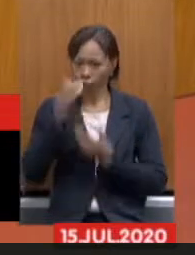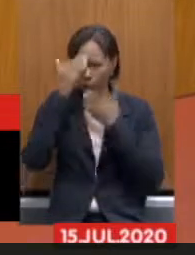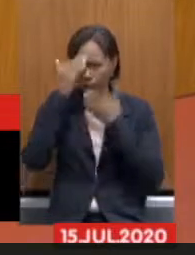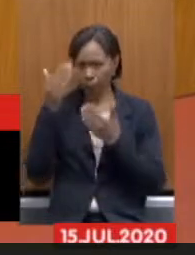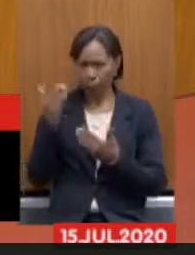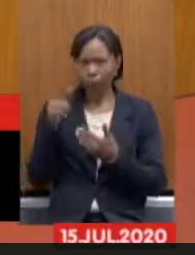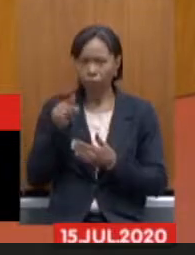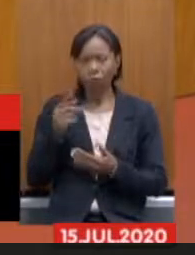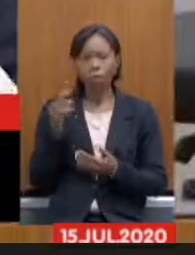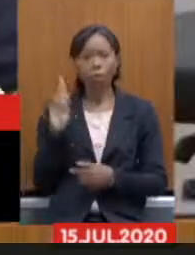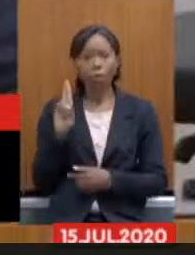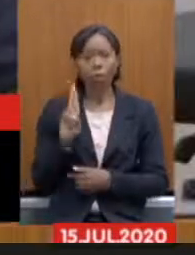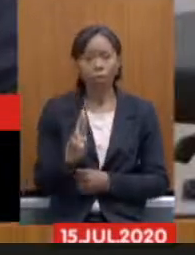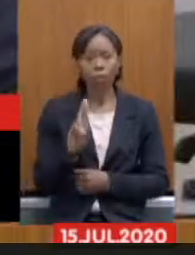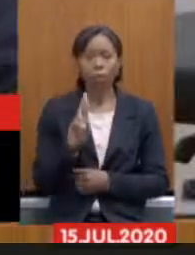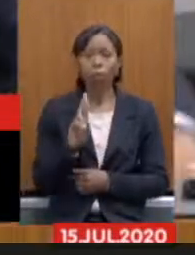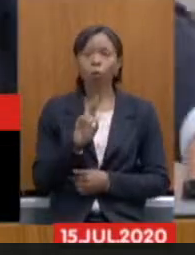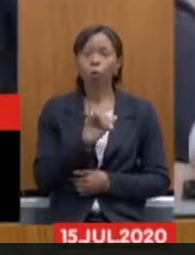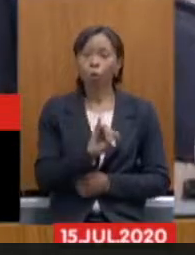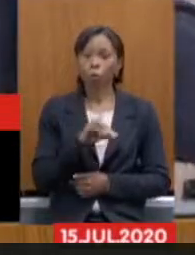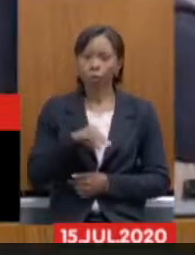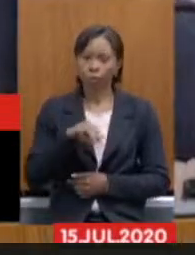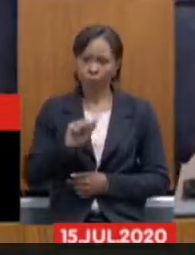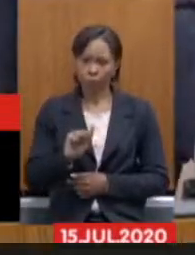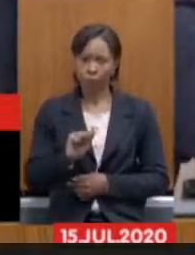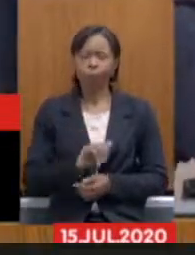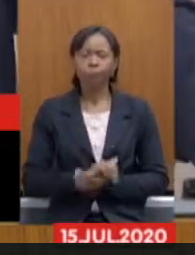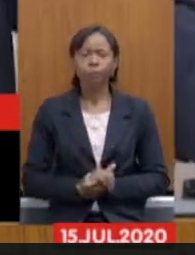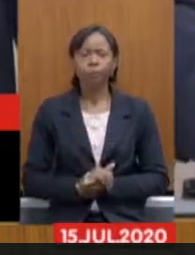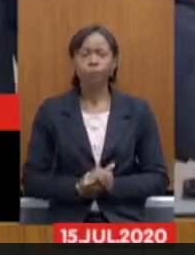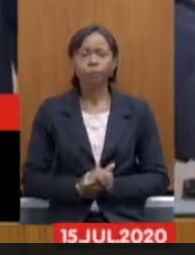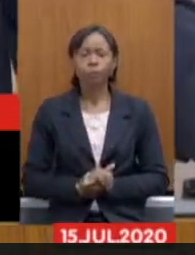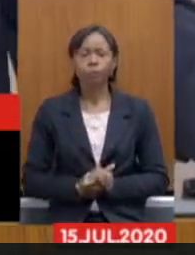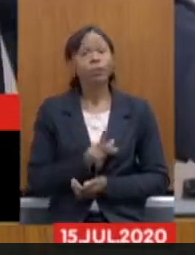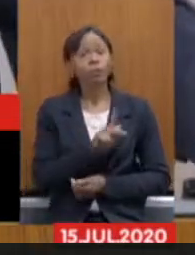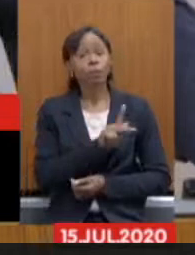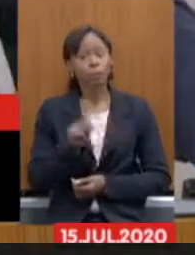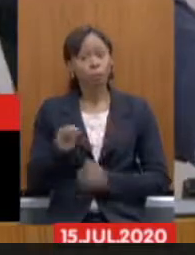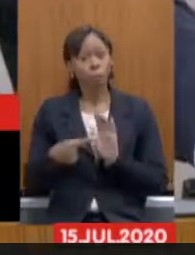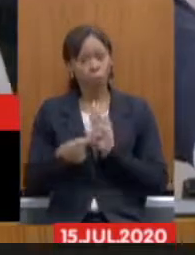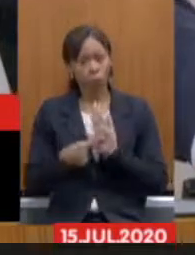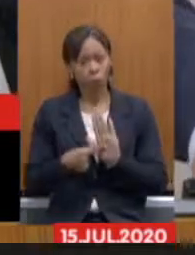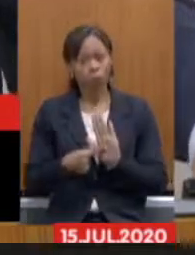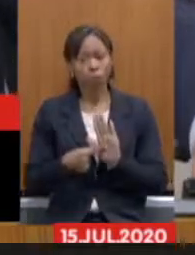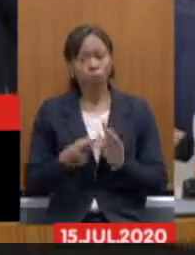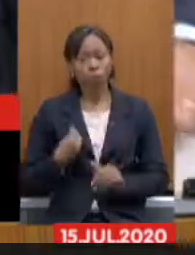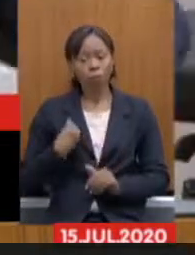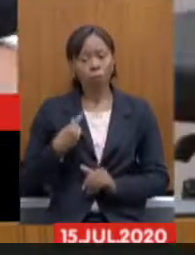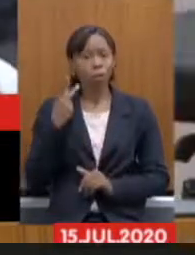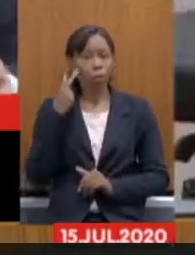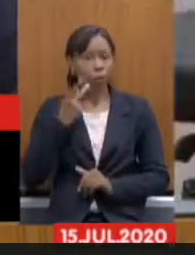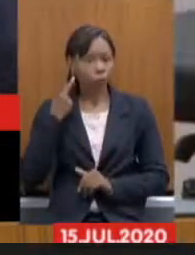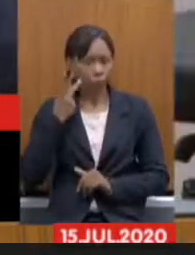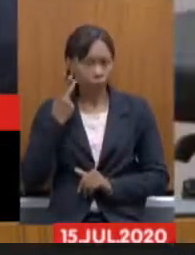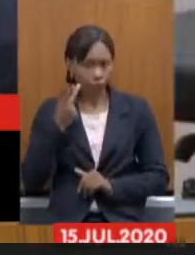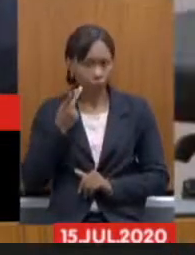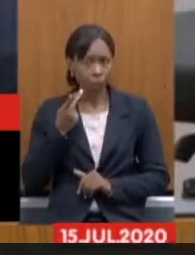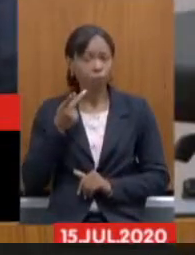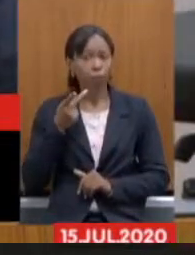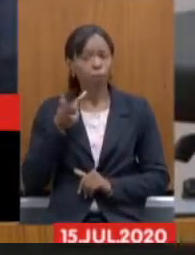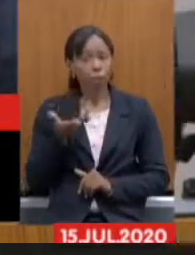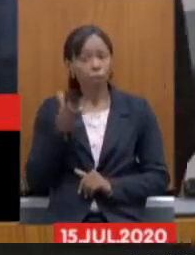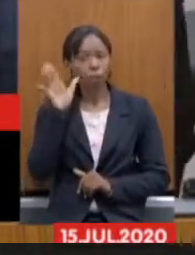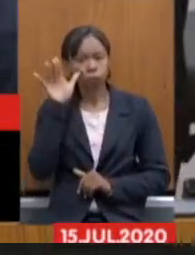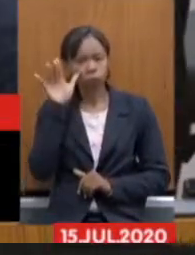representando aqui o instituto mineiro de agropecuária a presidência registra a presença dos parlamentares que acompanham o seminário